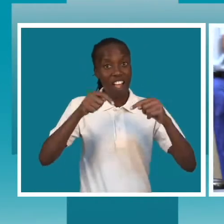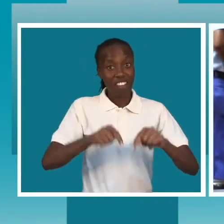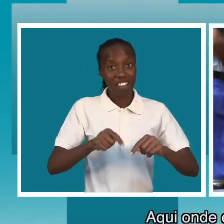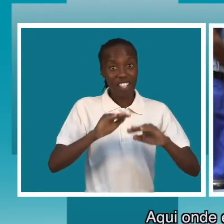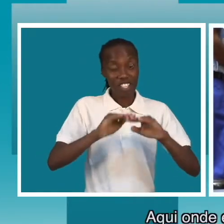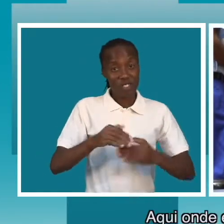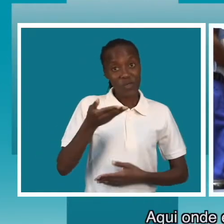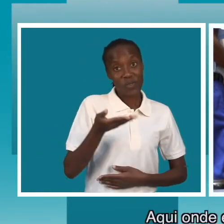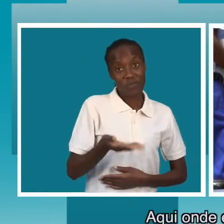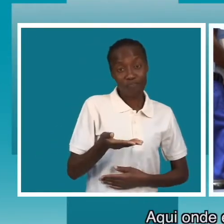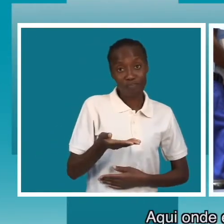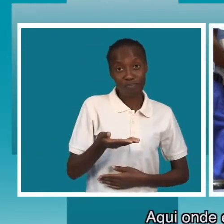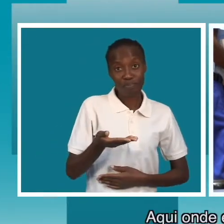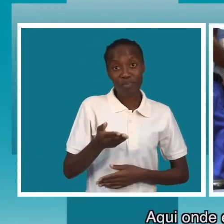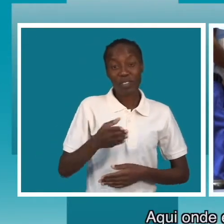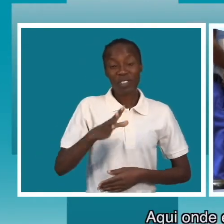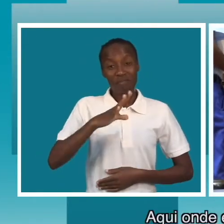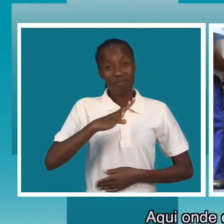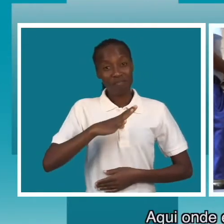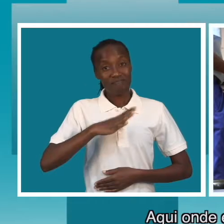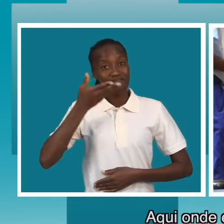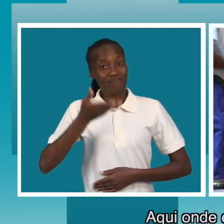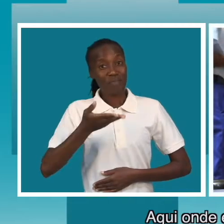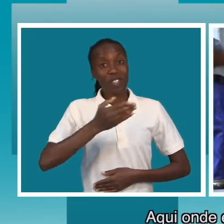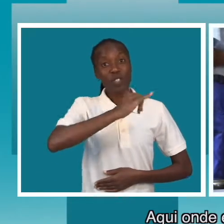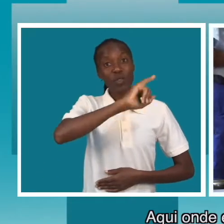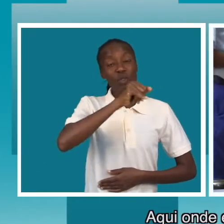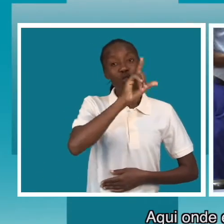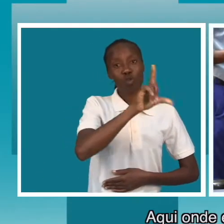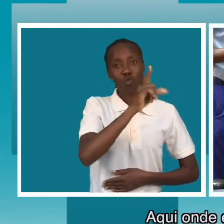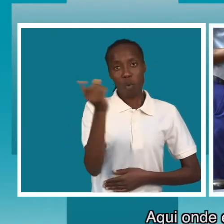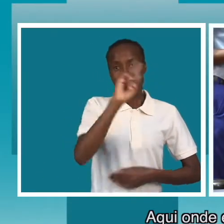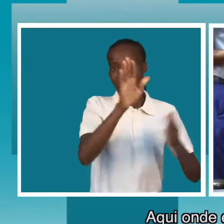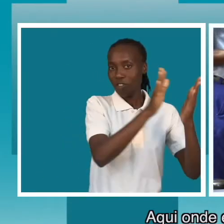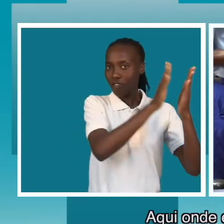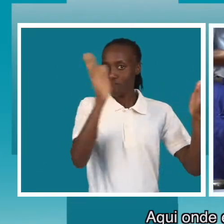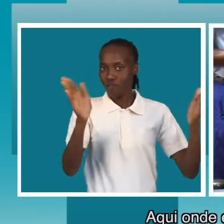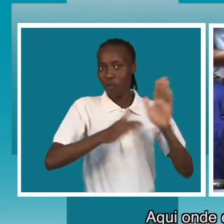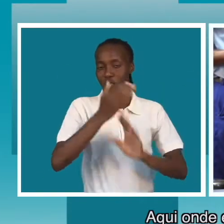aqui onde eu estou 2 de julho